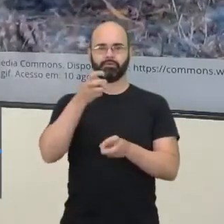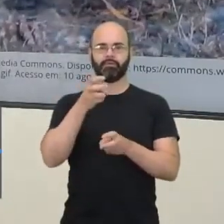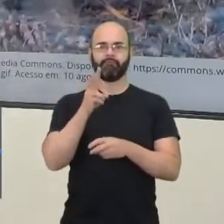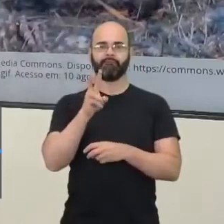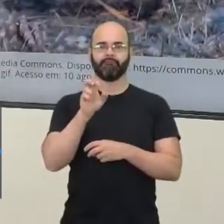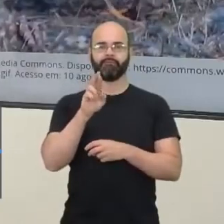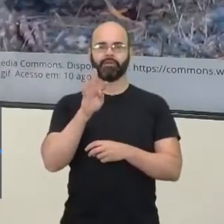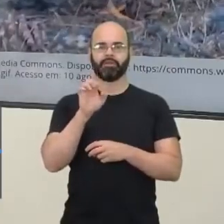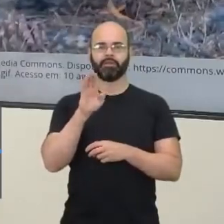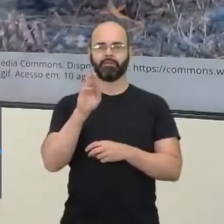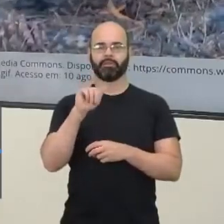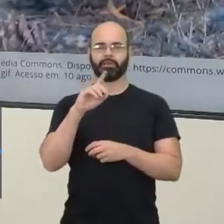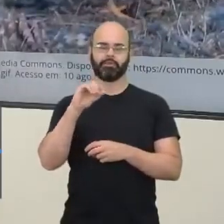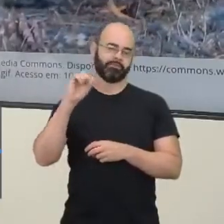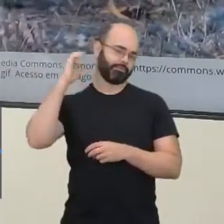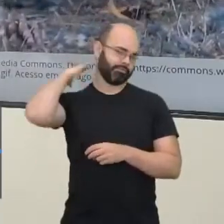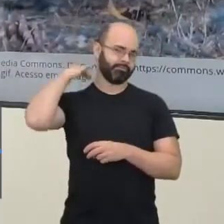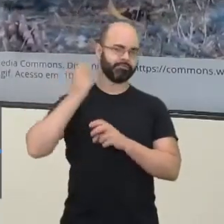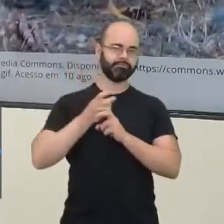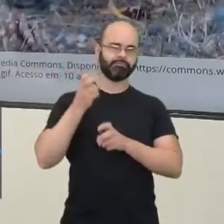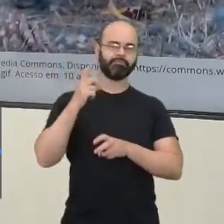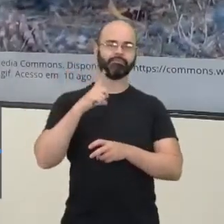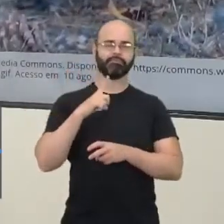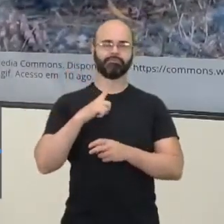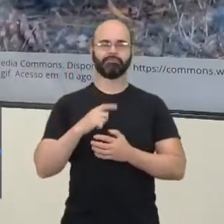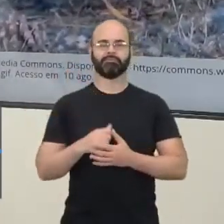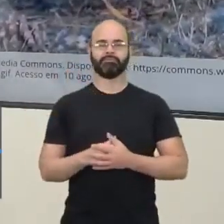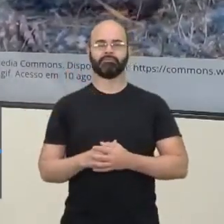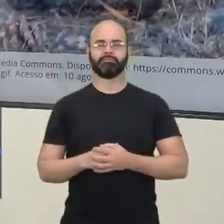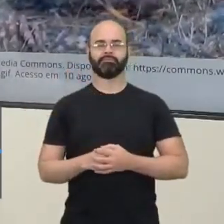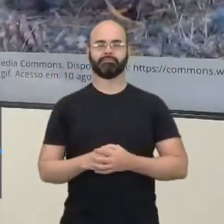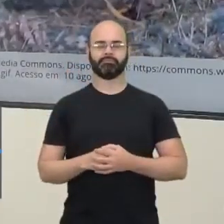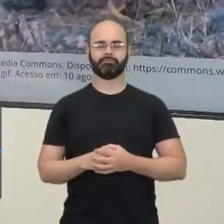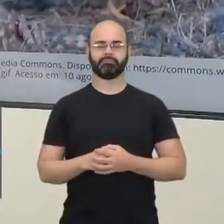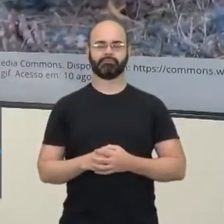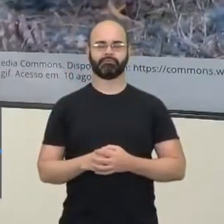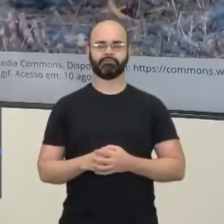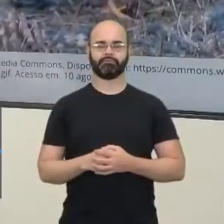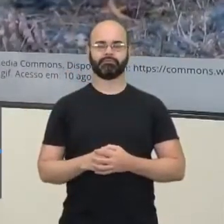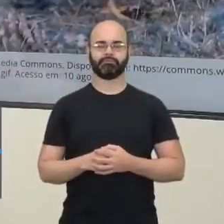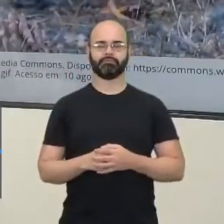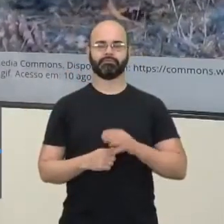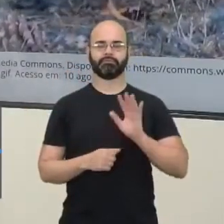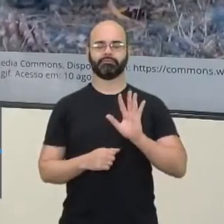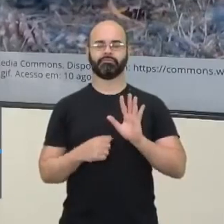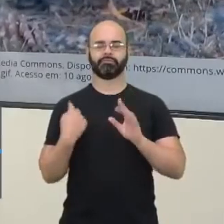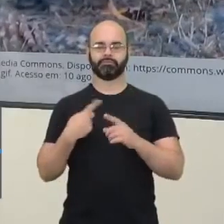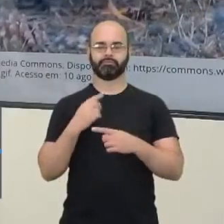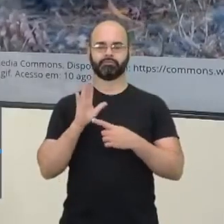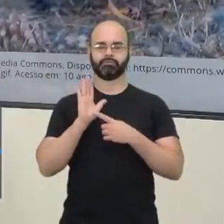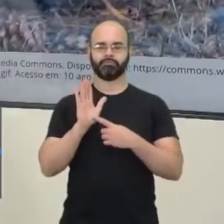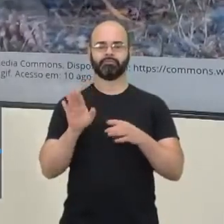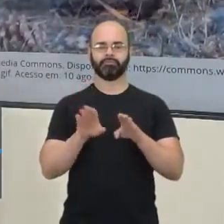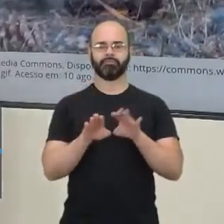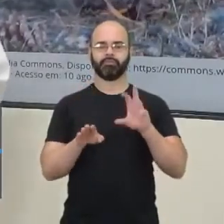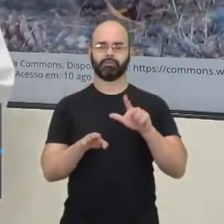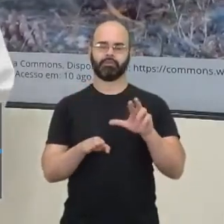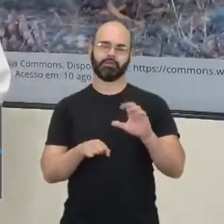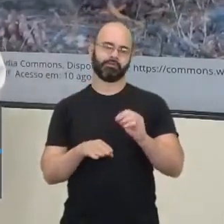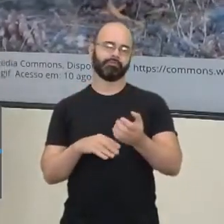ter já a sua coluna vertebral e tal. Mas a gente está evidenciando aqui, é lógico,